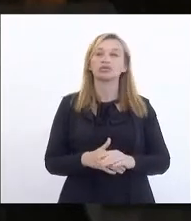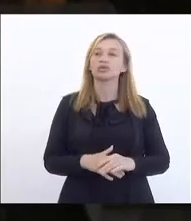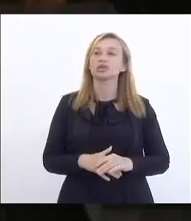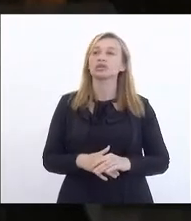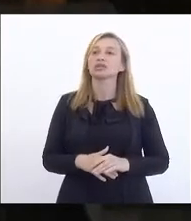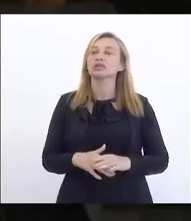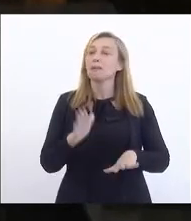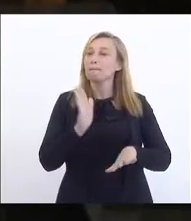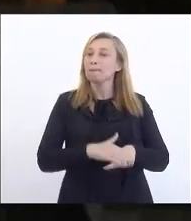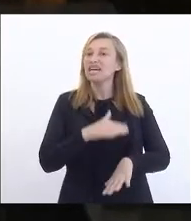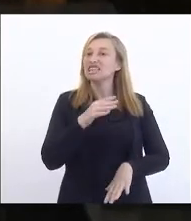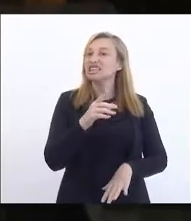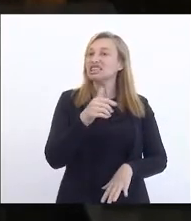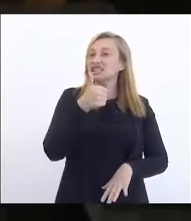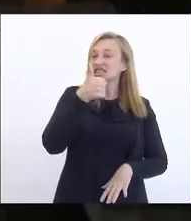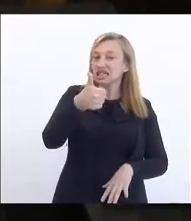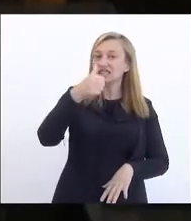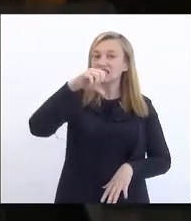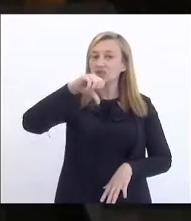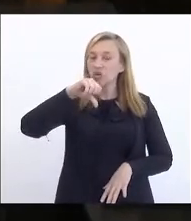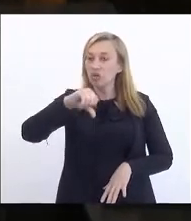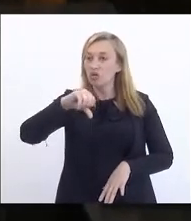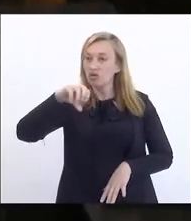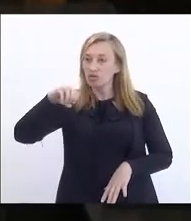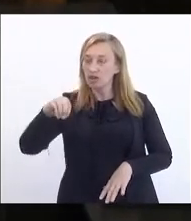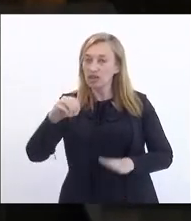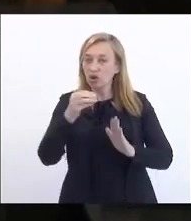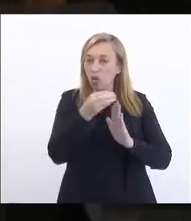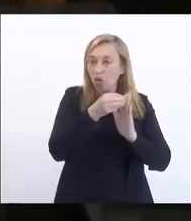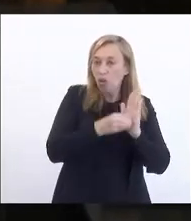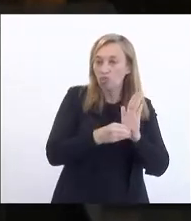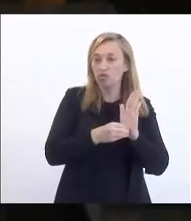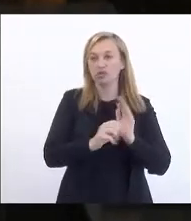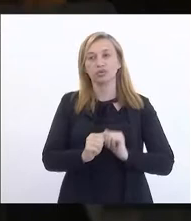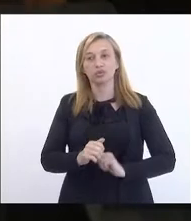mais de 190 ofícios,